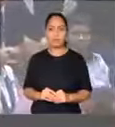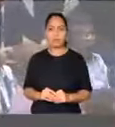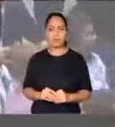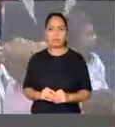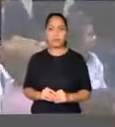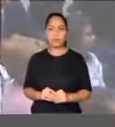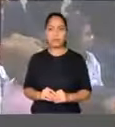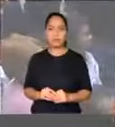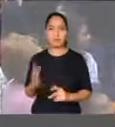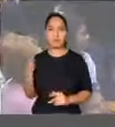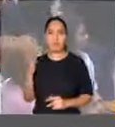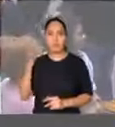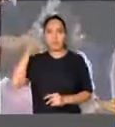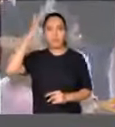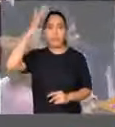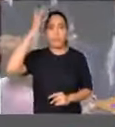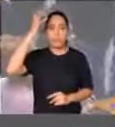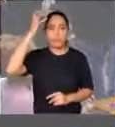Marielle Franco!